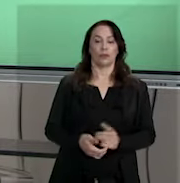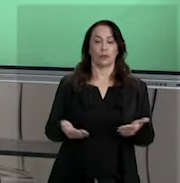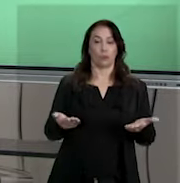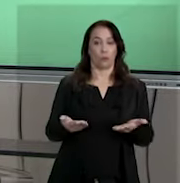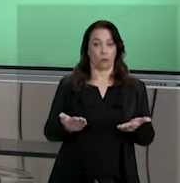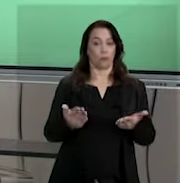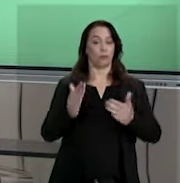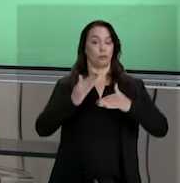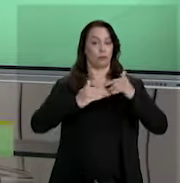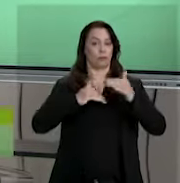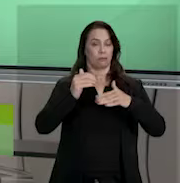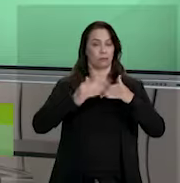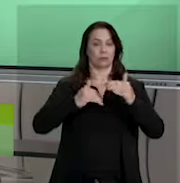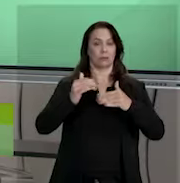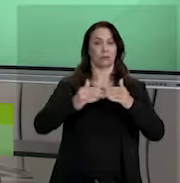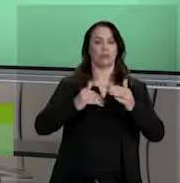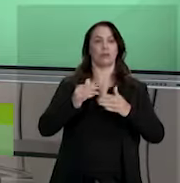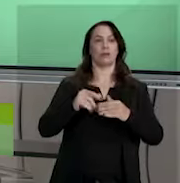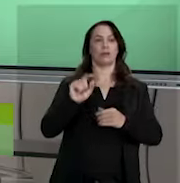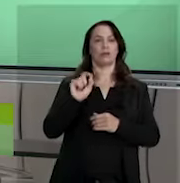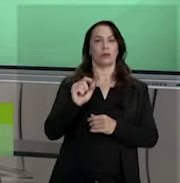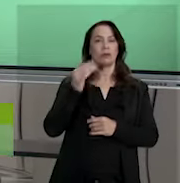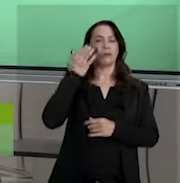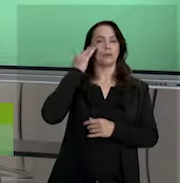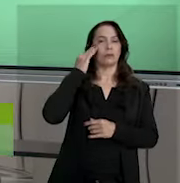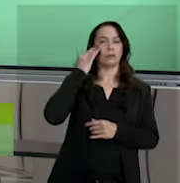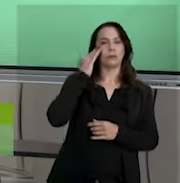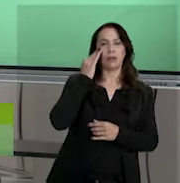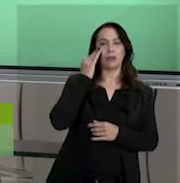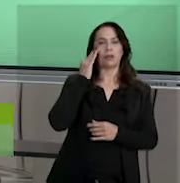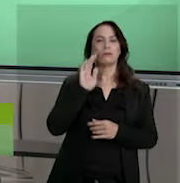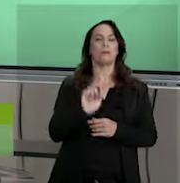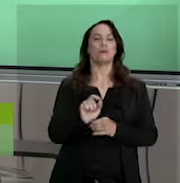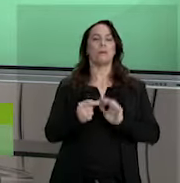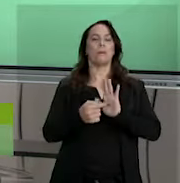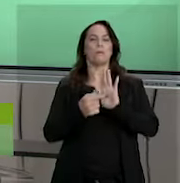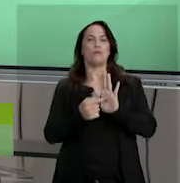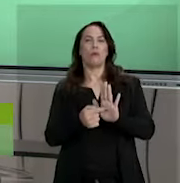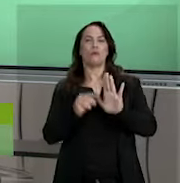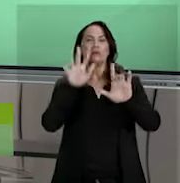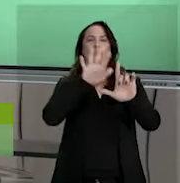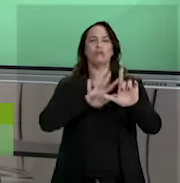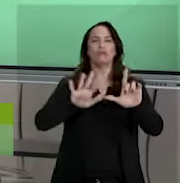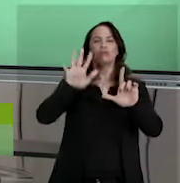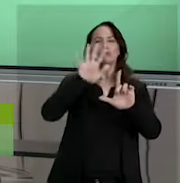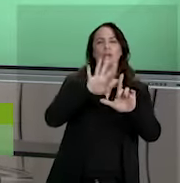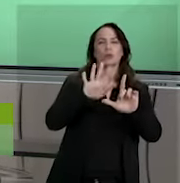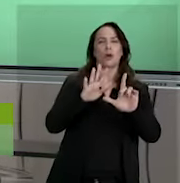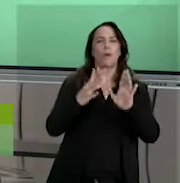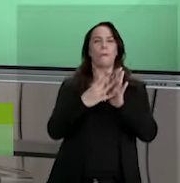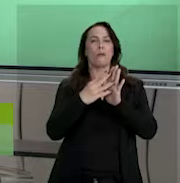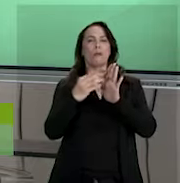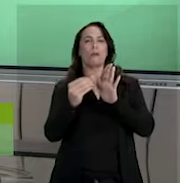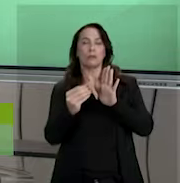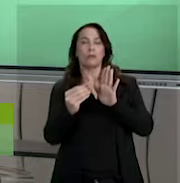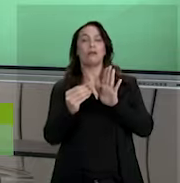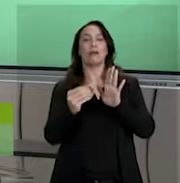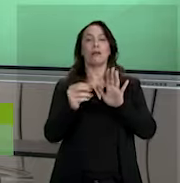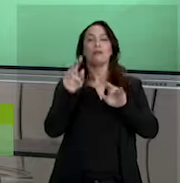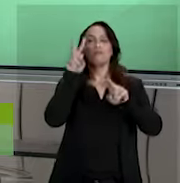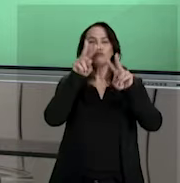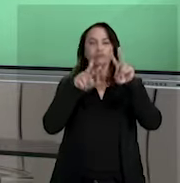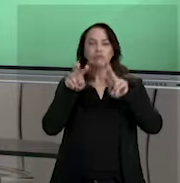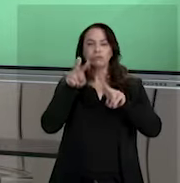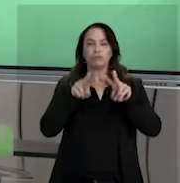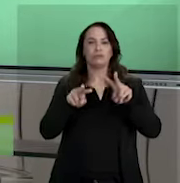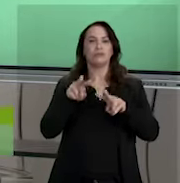a habilidade de concluir com base na análise de ilustrações, modelos físicos ou então digitais, que os